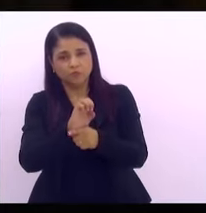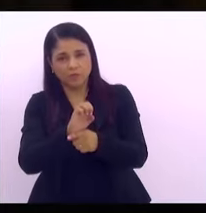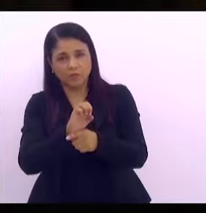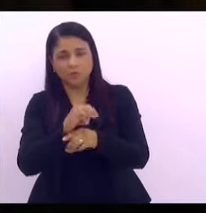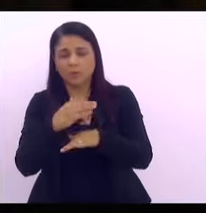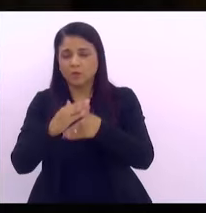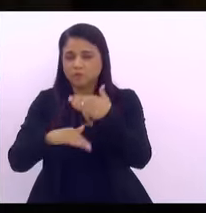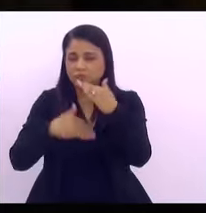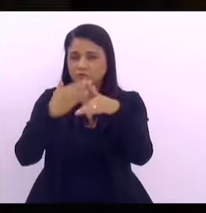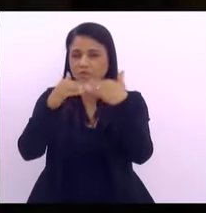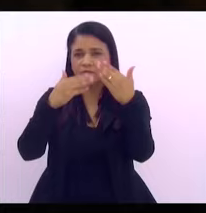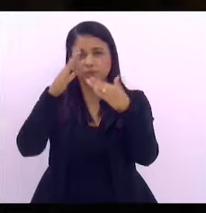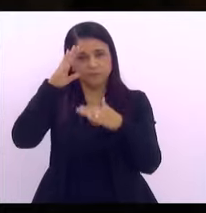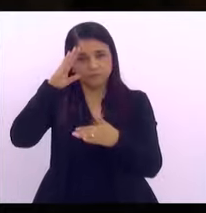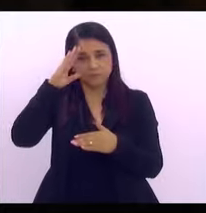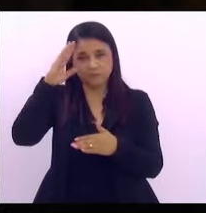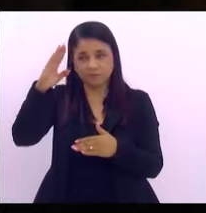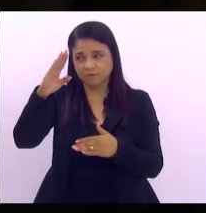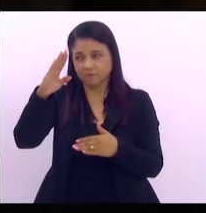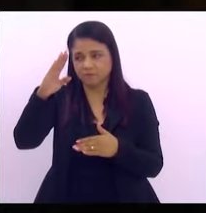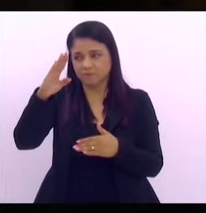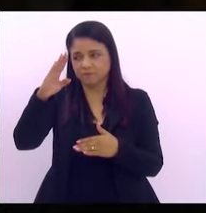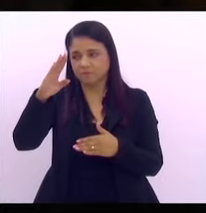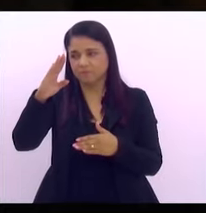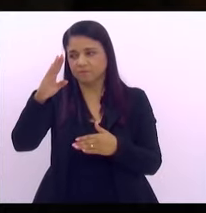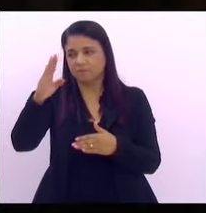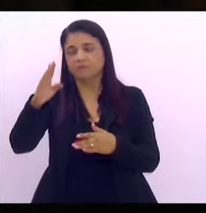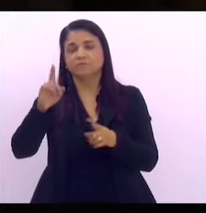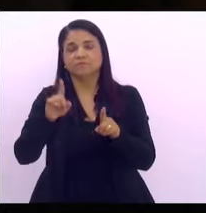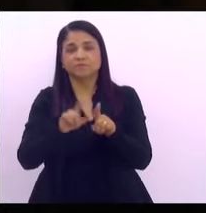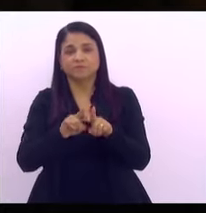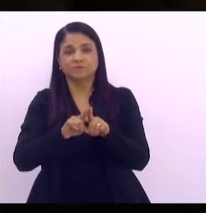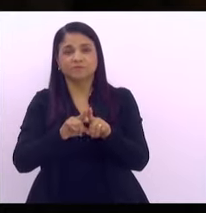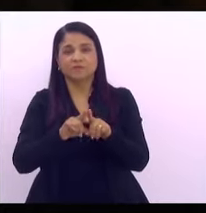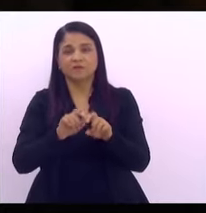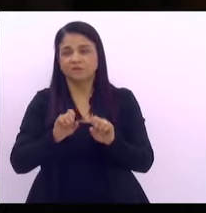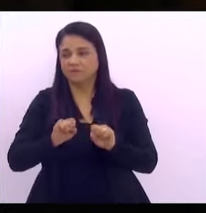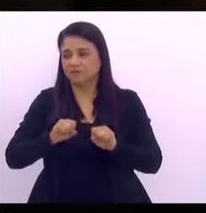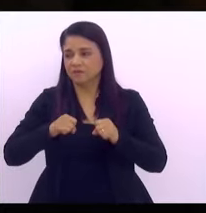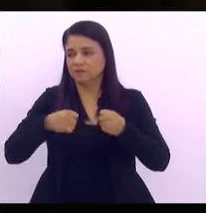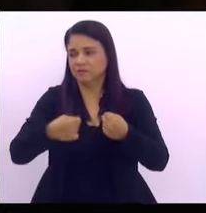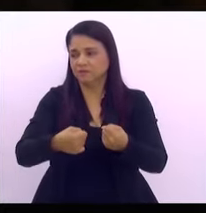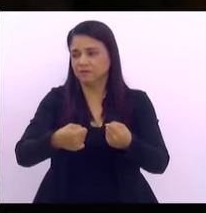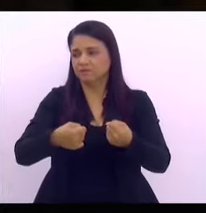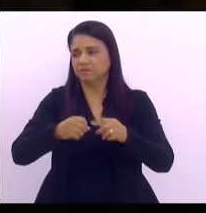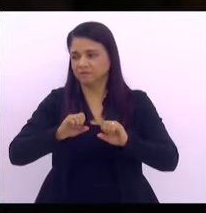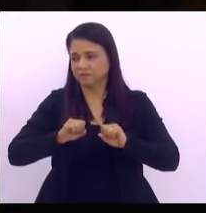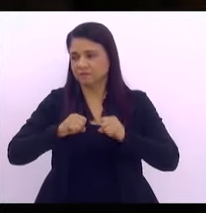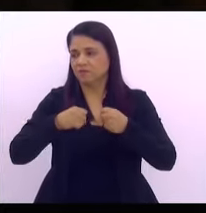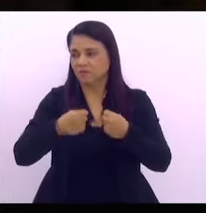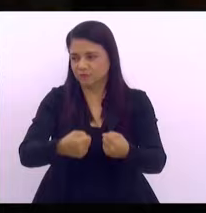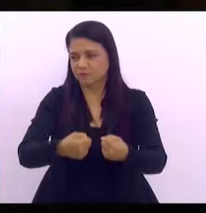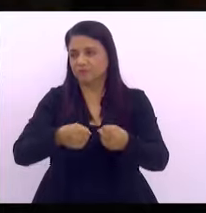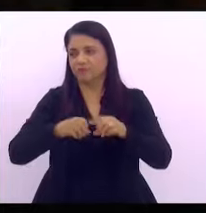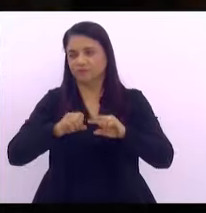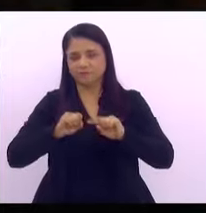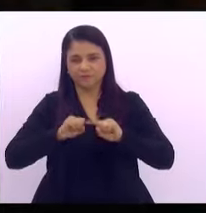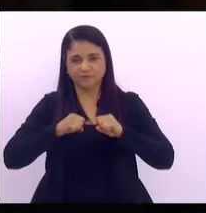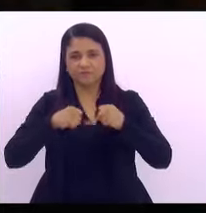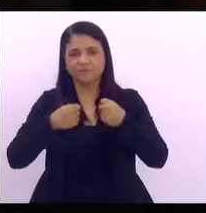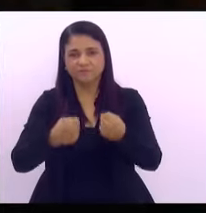para o desenvolvimento de cada indivíduo. A nossa defesa é pelo alargamento do conceito de família,